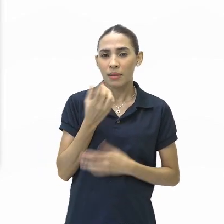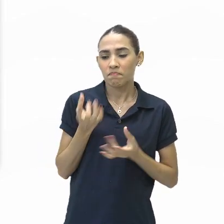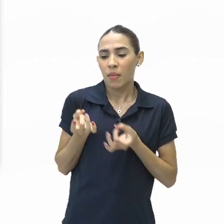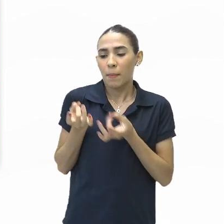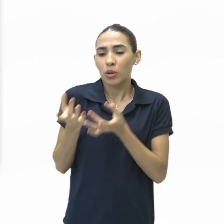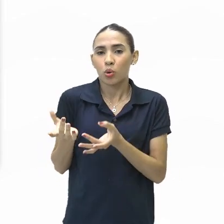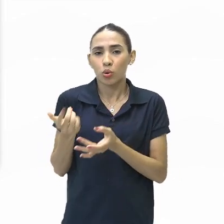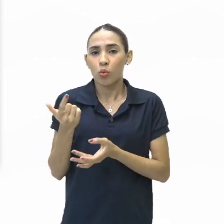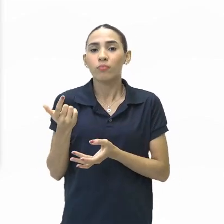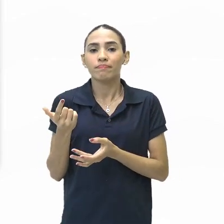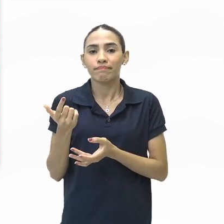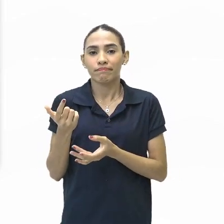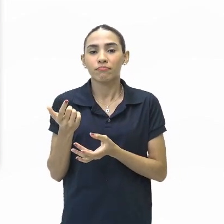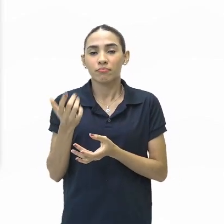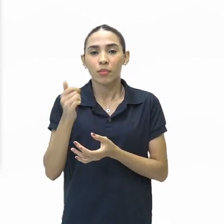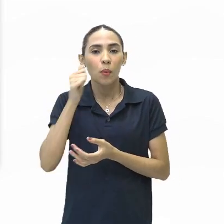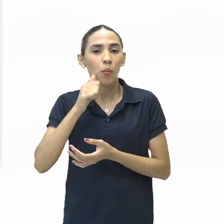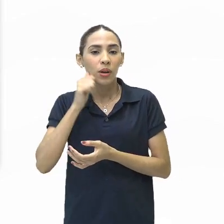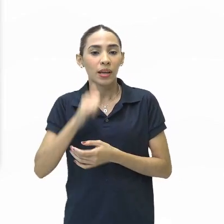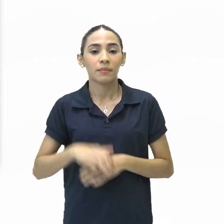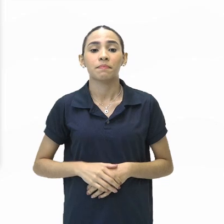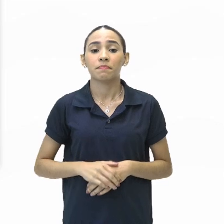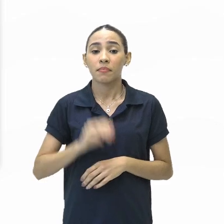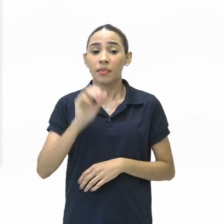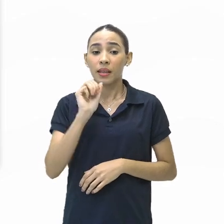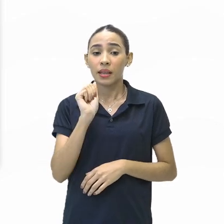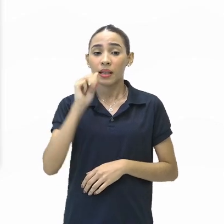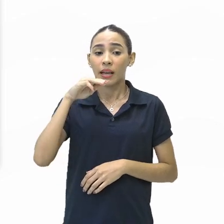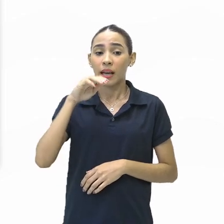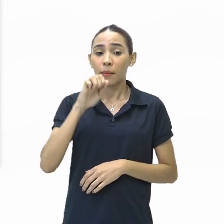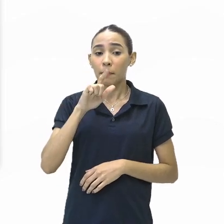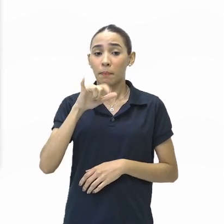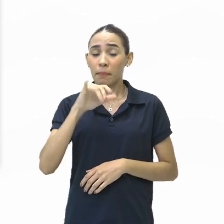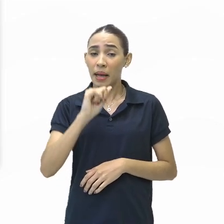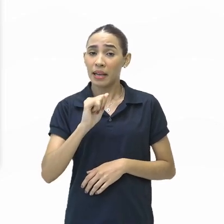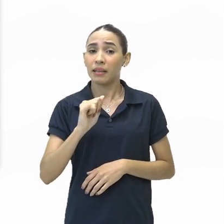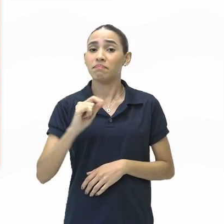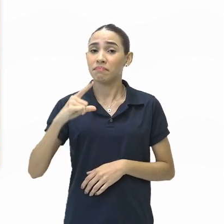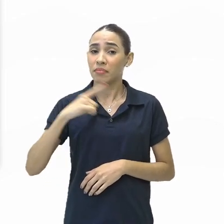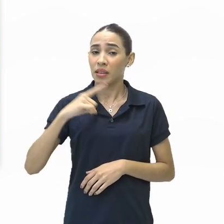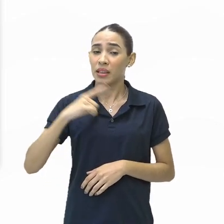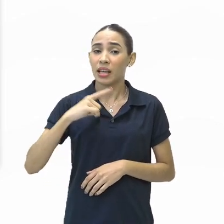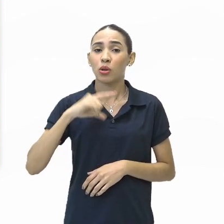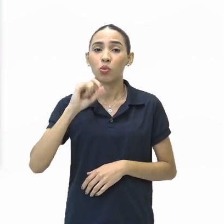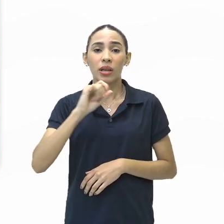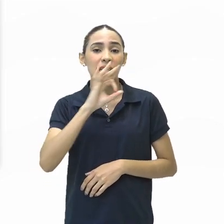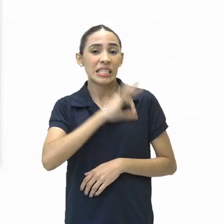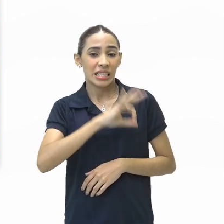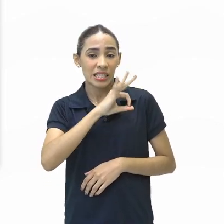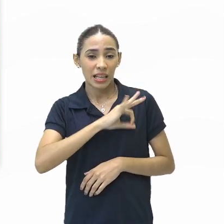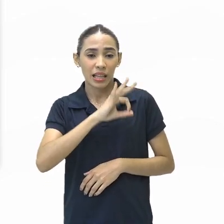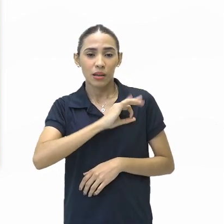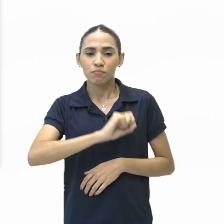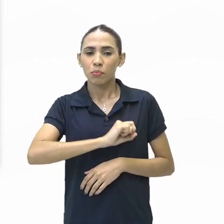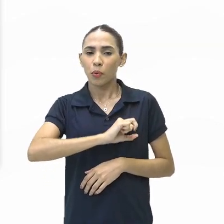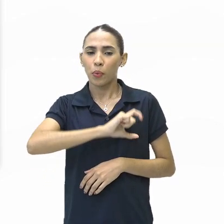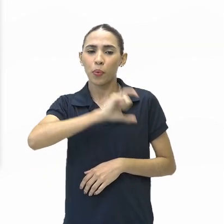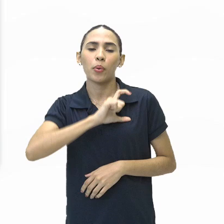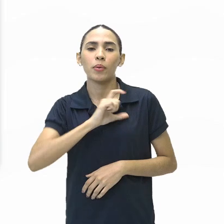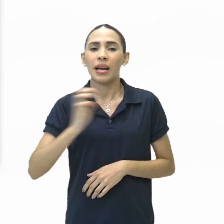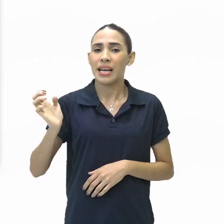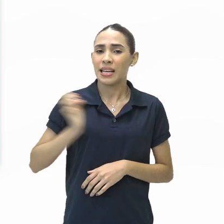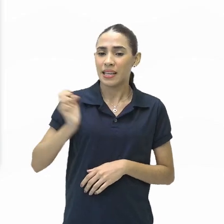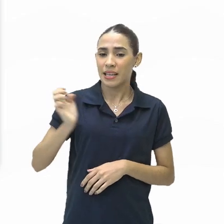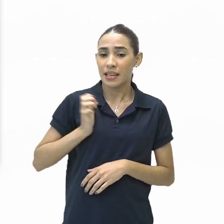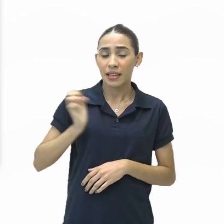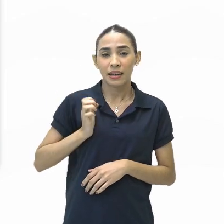né? Amélia recebe uma herança, ficando muito rica, e se vinga de Seixas.